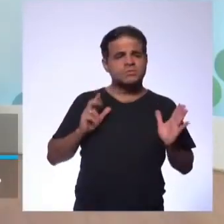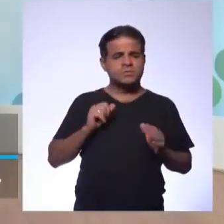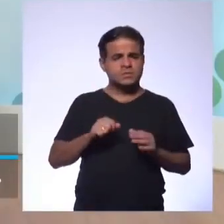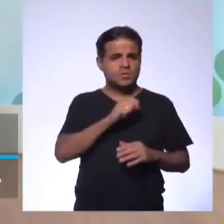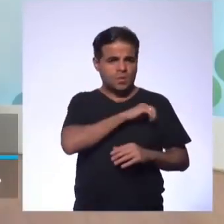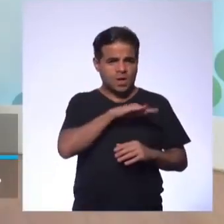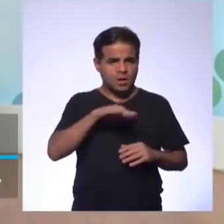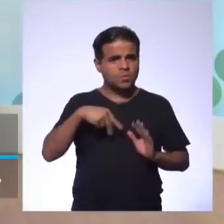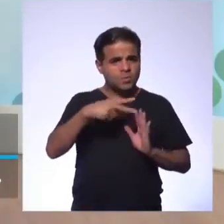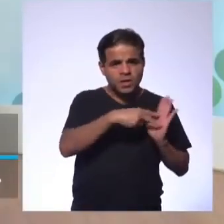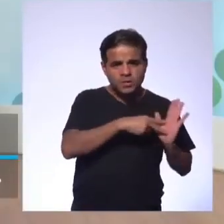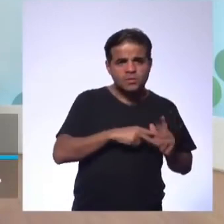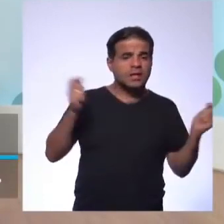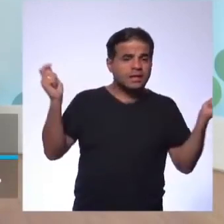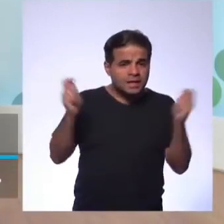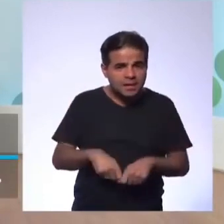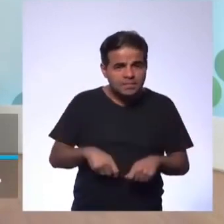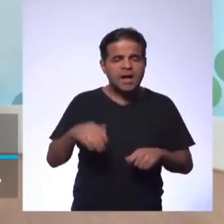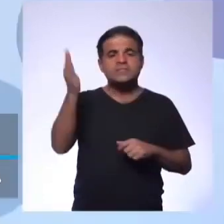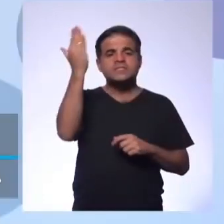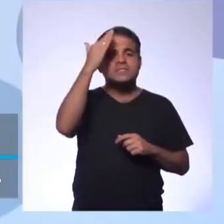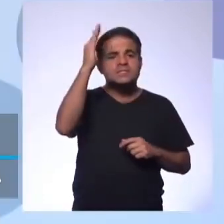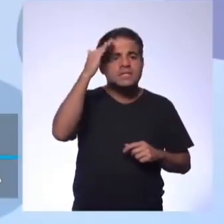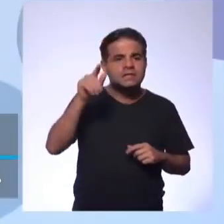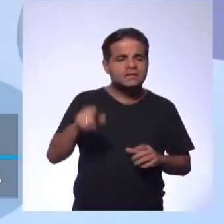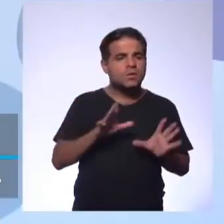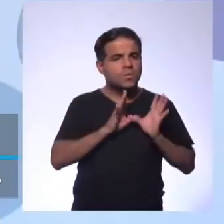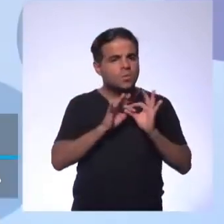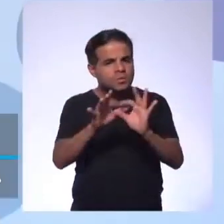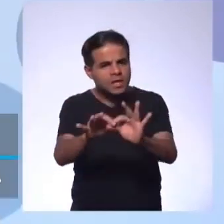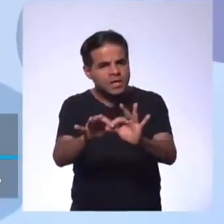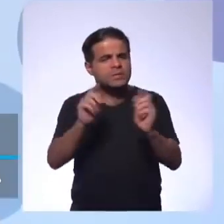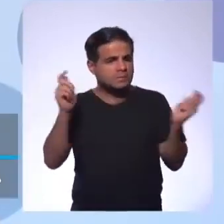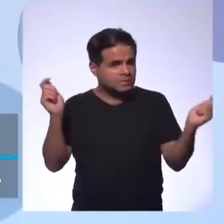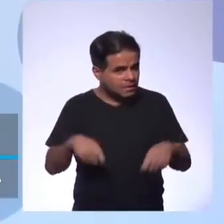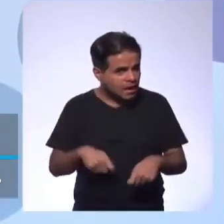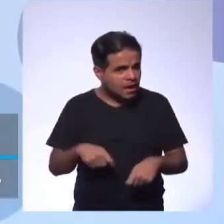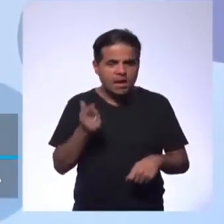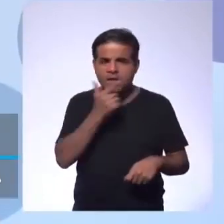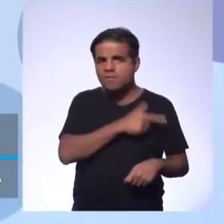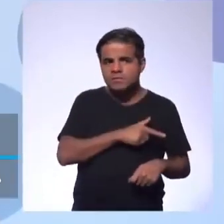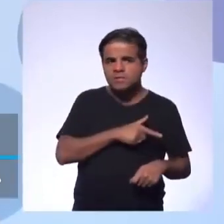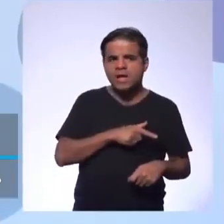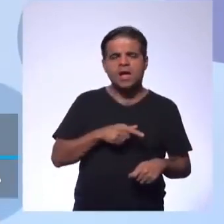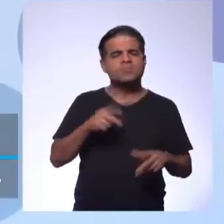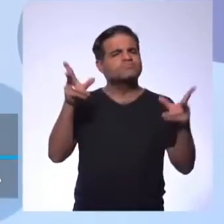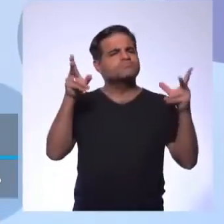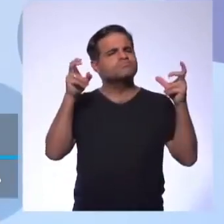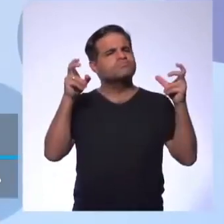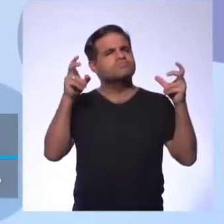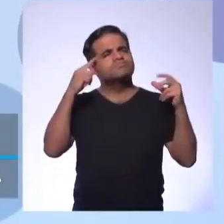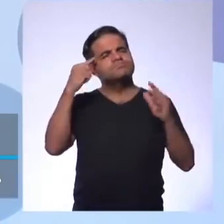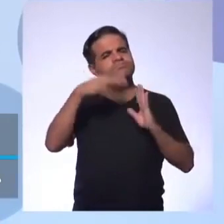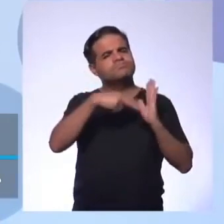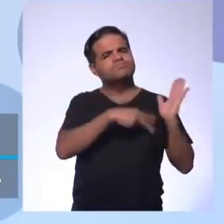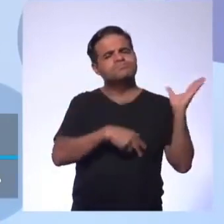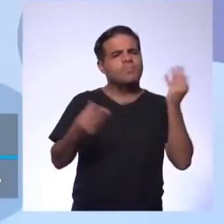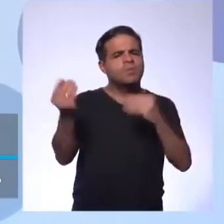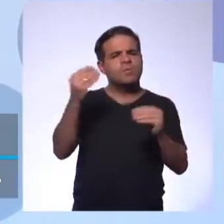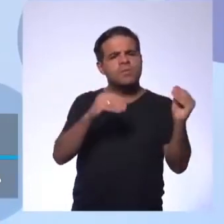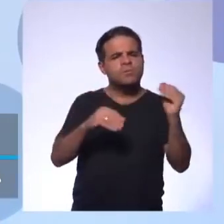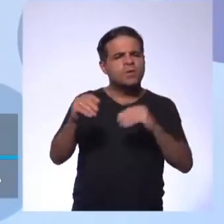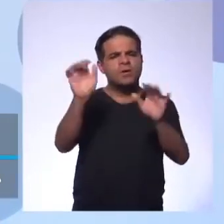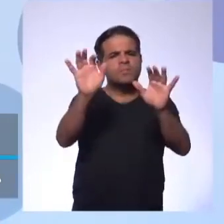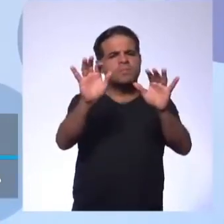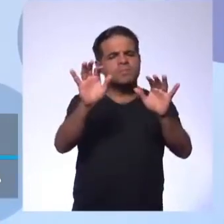o aluno leitor, então, ele é capaz de compreender o contexto e montar ali sua própria concepção sobre o que ele leu. E colocar em prática.